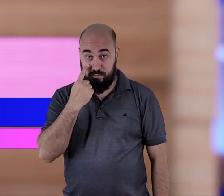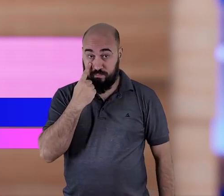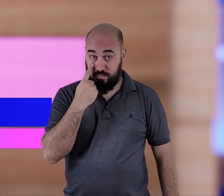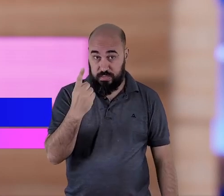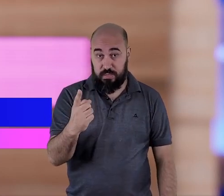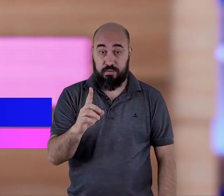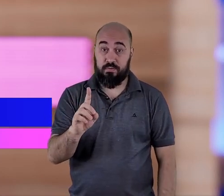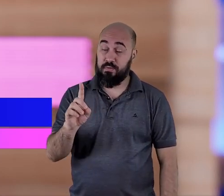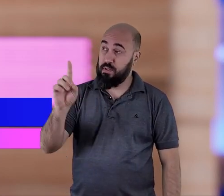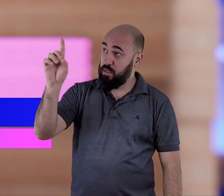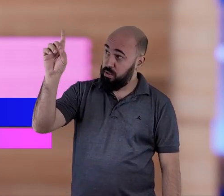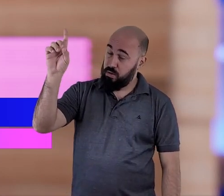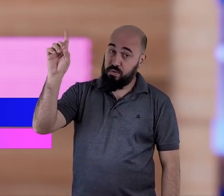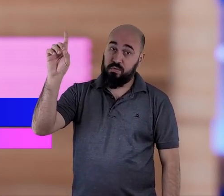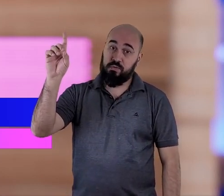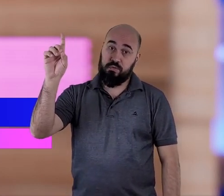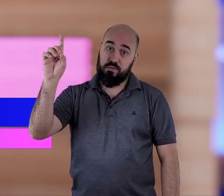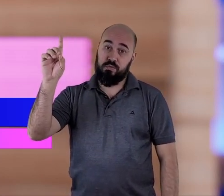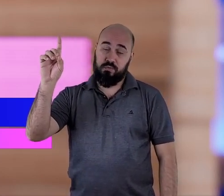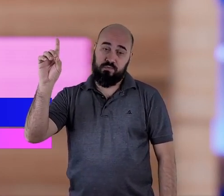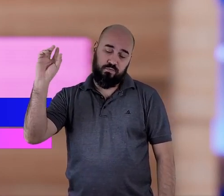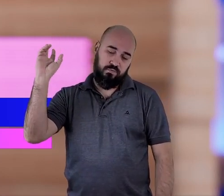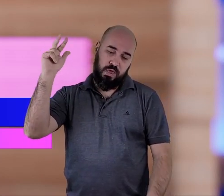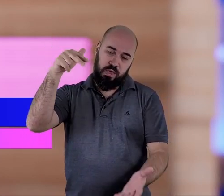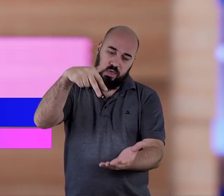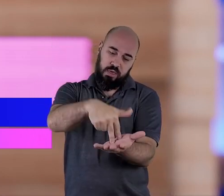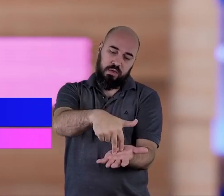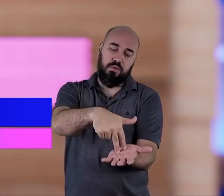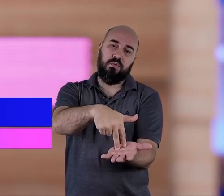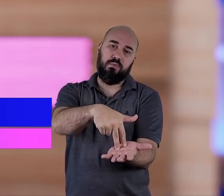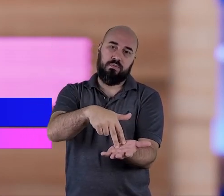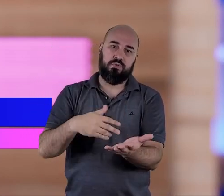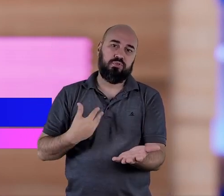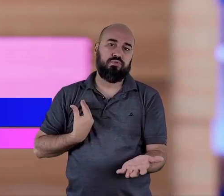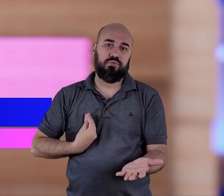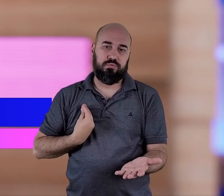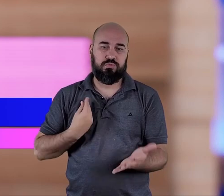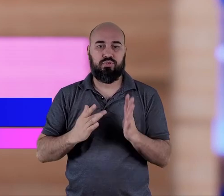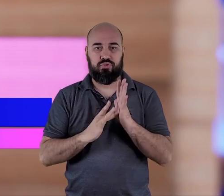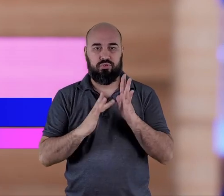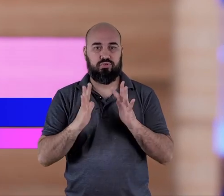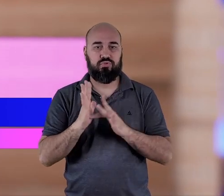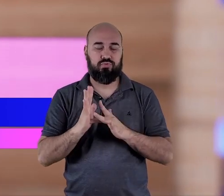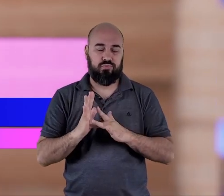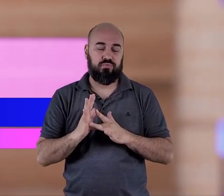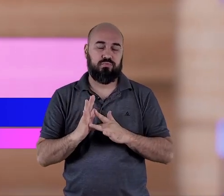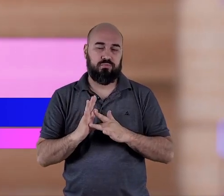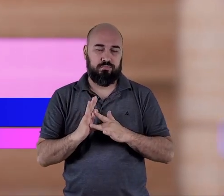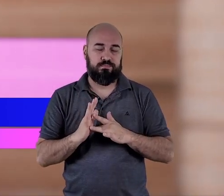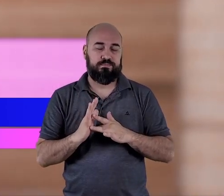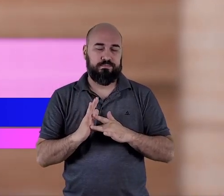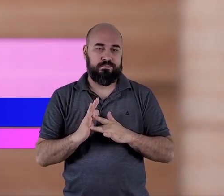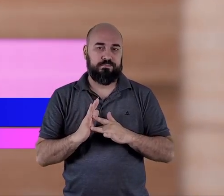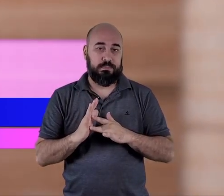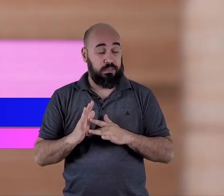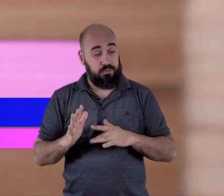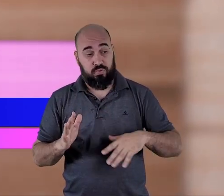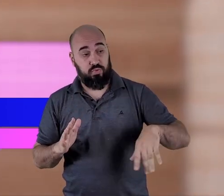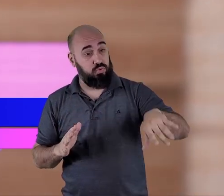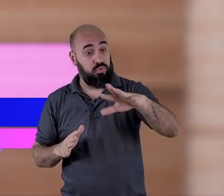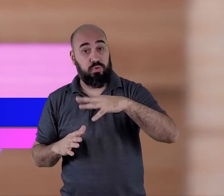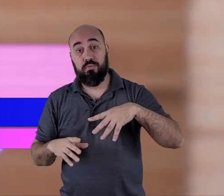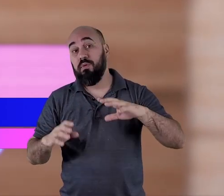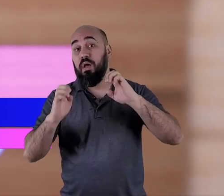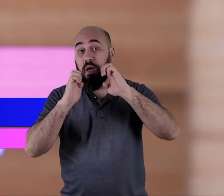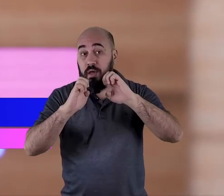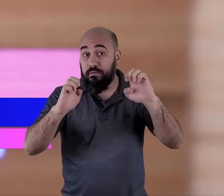momento em que Deus se tornou um ser humano. Os eventos finais da história, como as mensagens dos 3